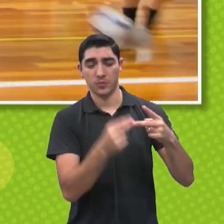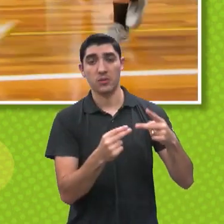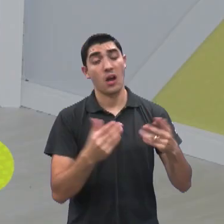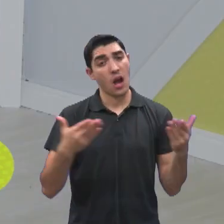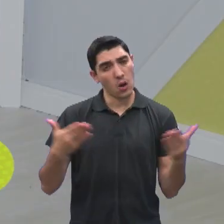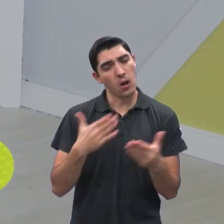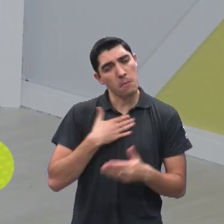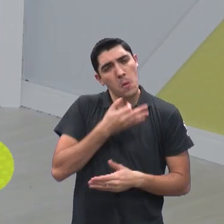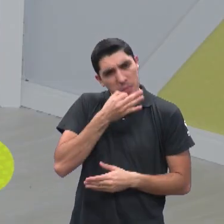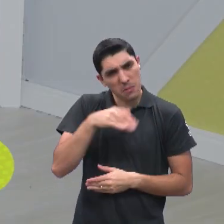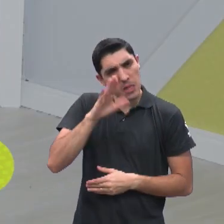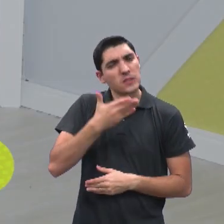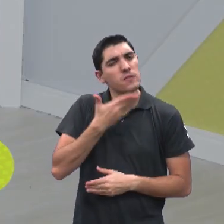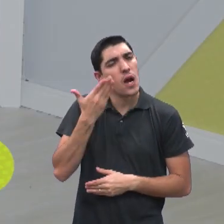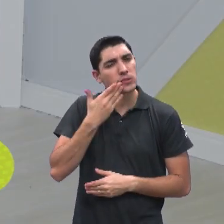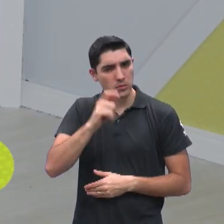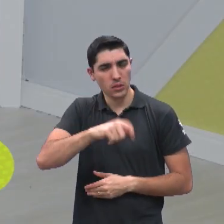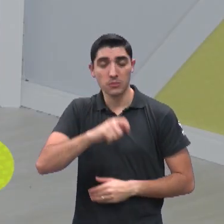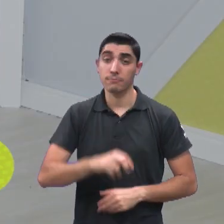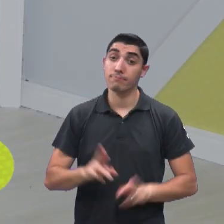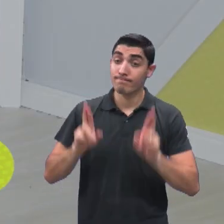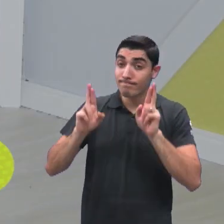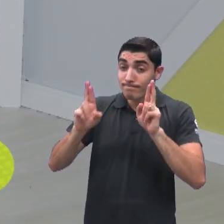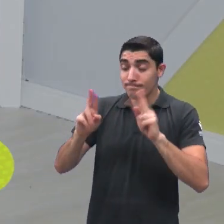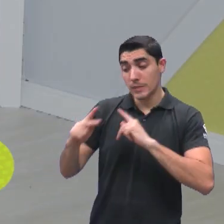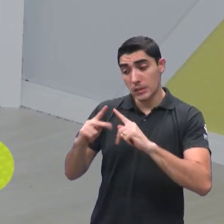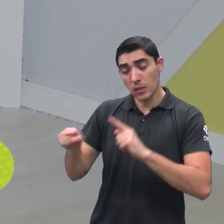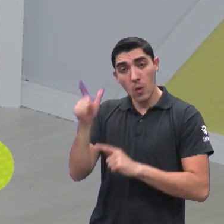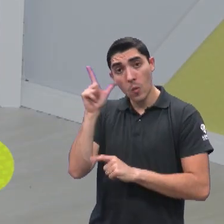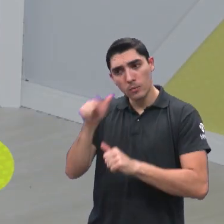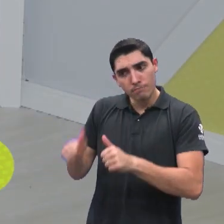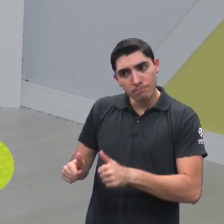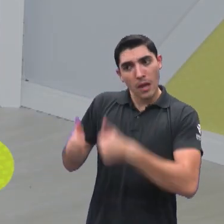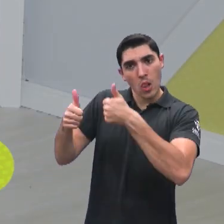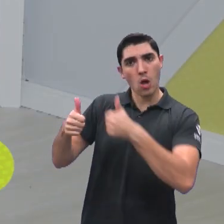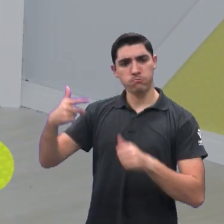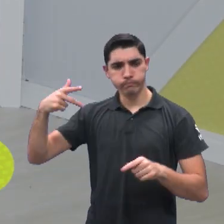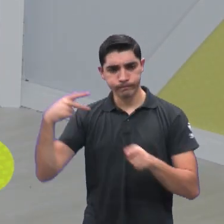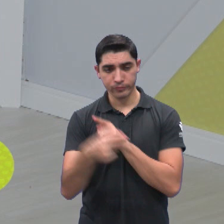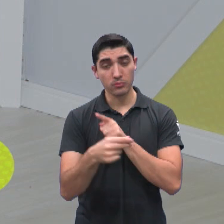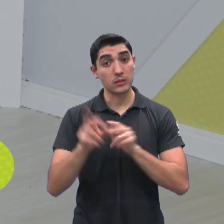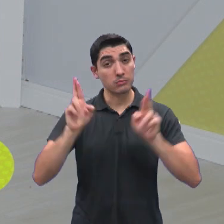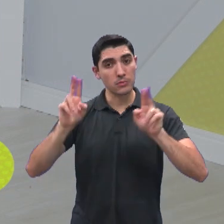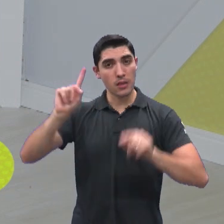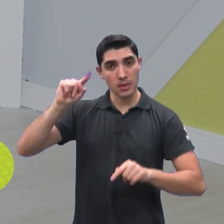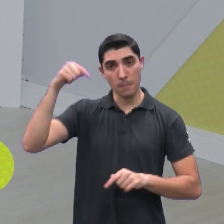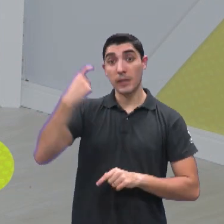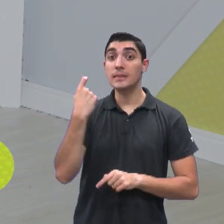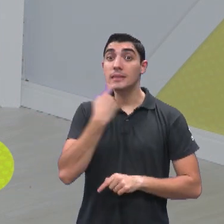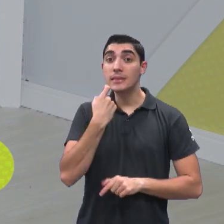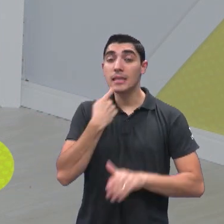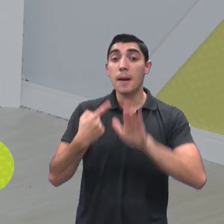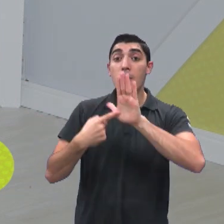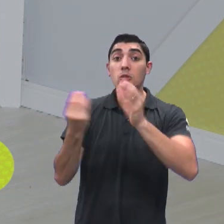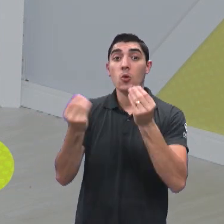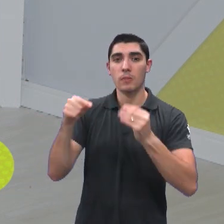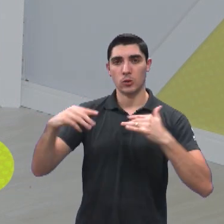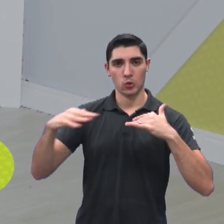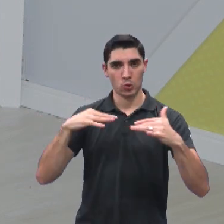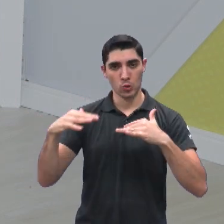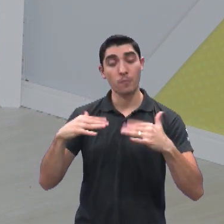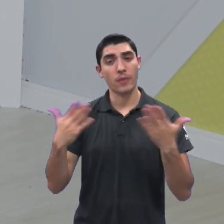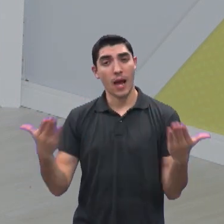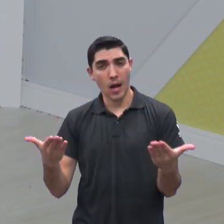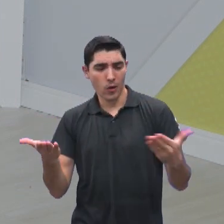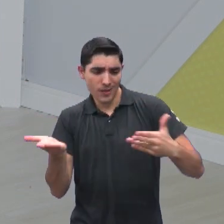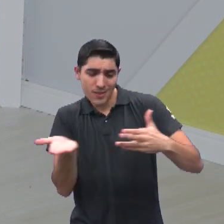José. Vamos torcer para que o São José conquiste um bom resultado e a gente traga essas informações na sexta-feira para você aqui no Hora do Esporte, que faz o